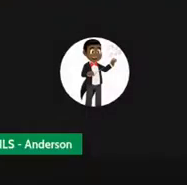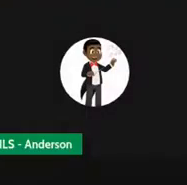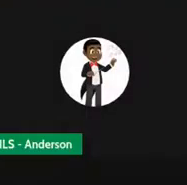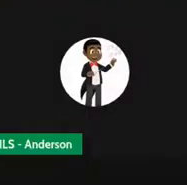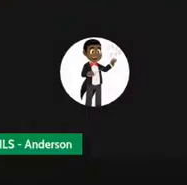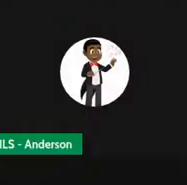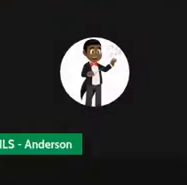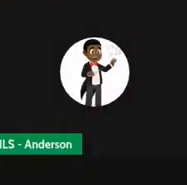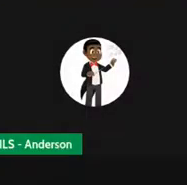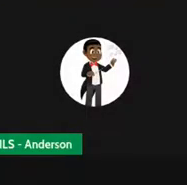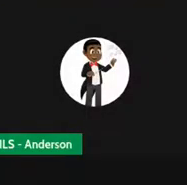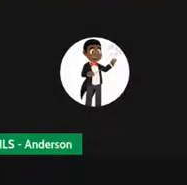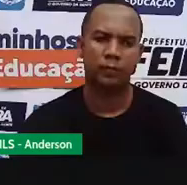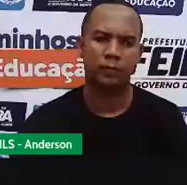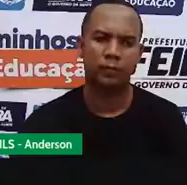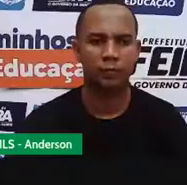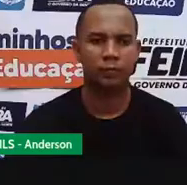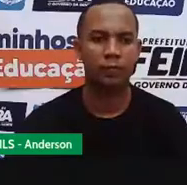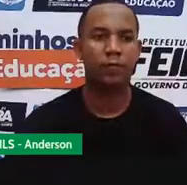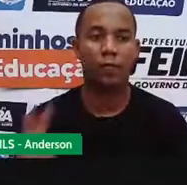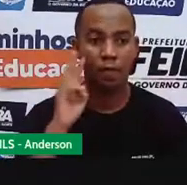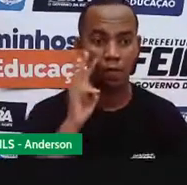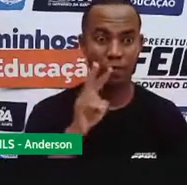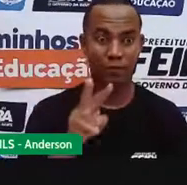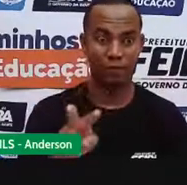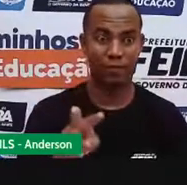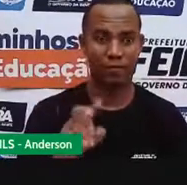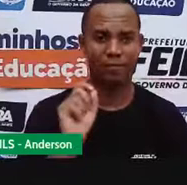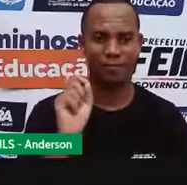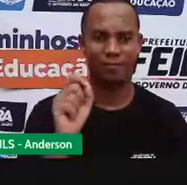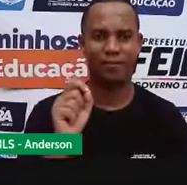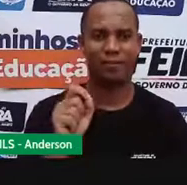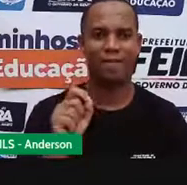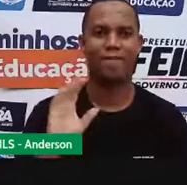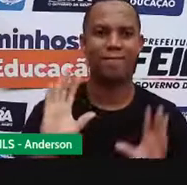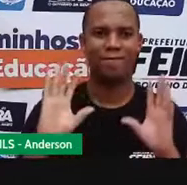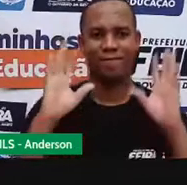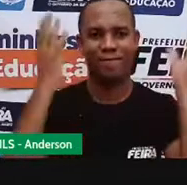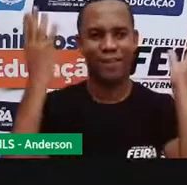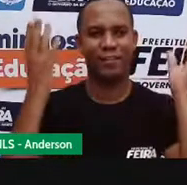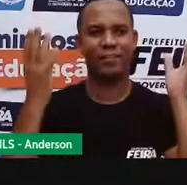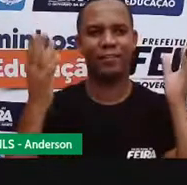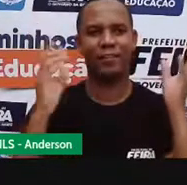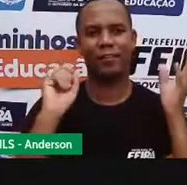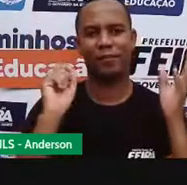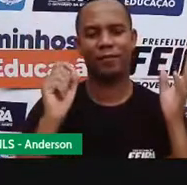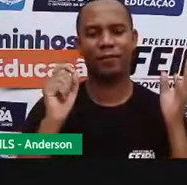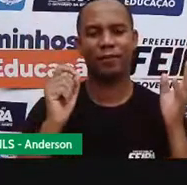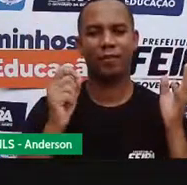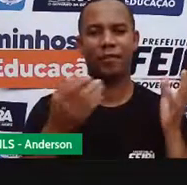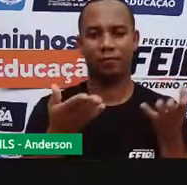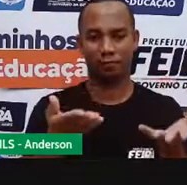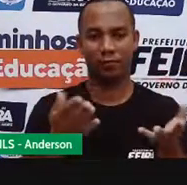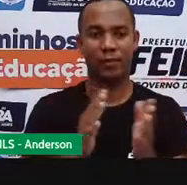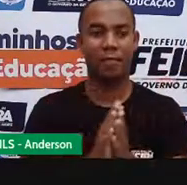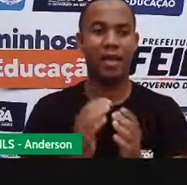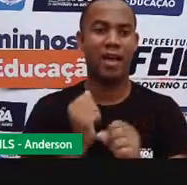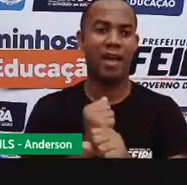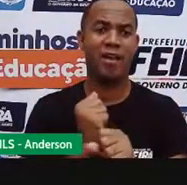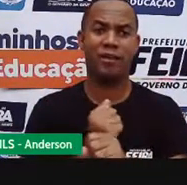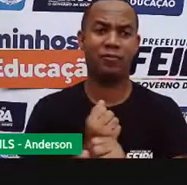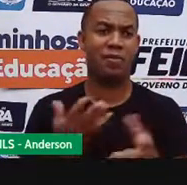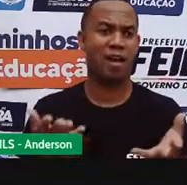Que você acabou de ver é o que acontece no desfile. Lembrando que em 2020 não tivemos